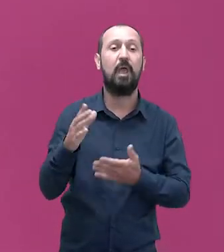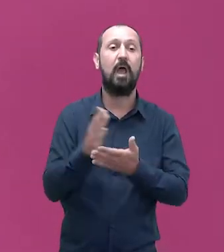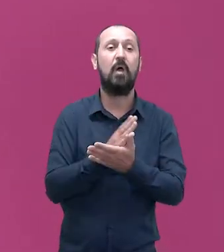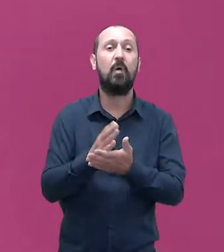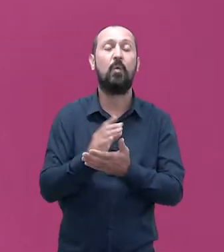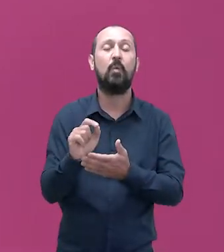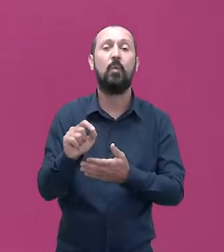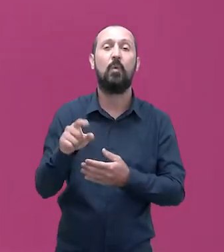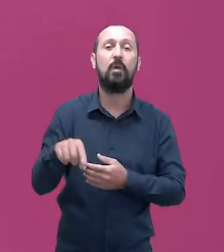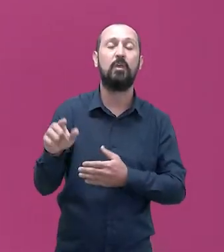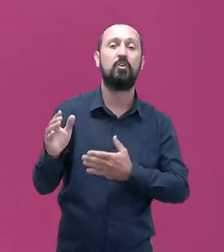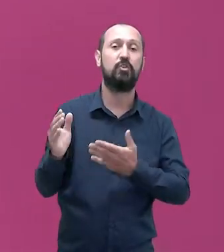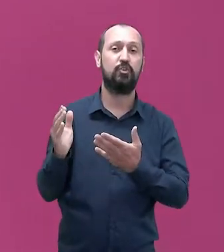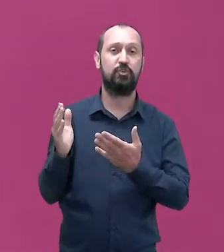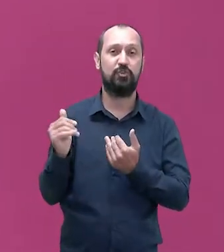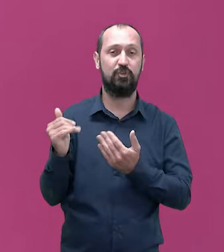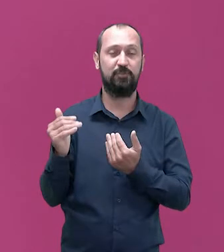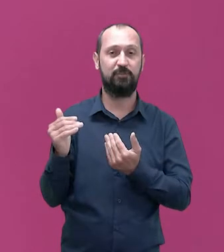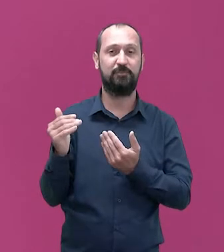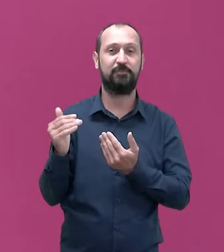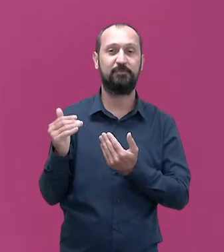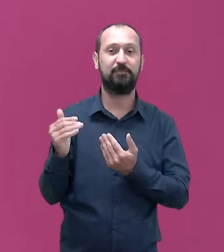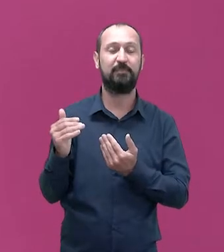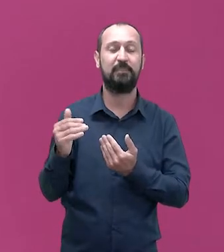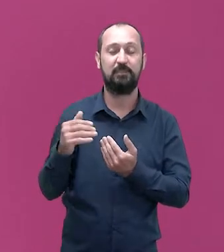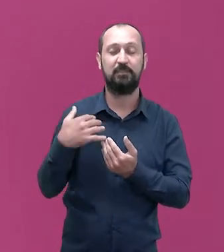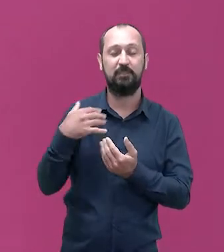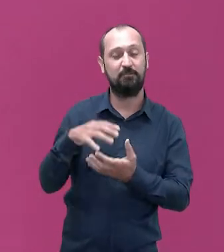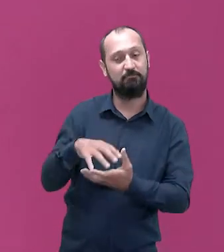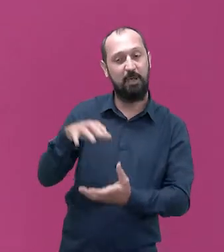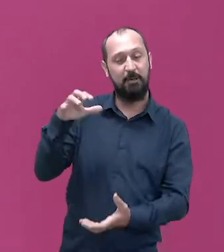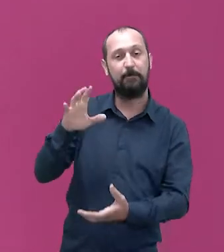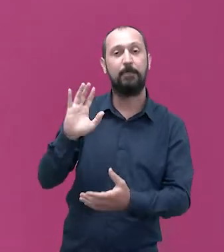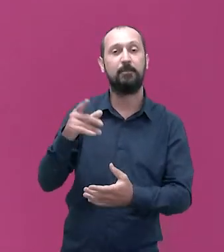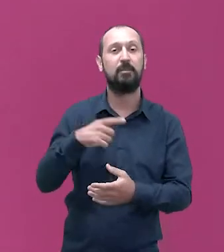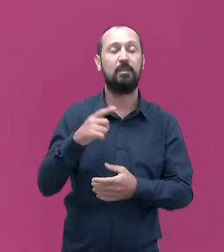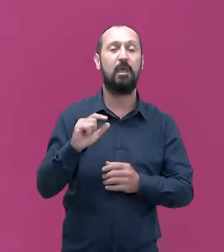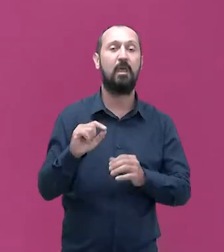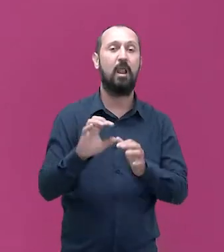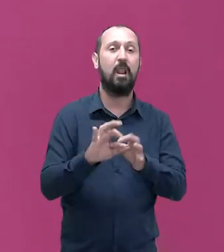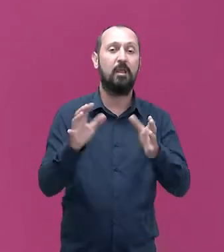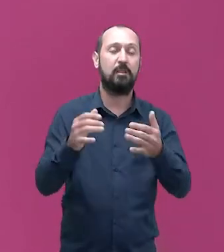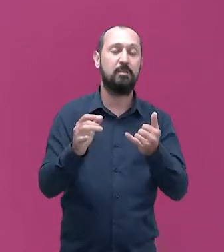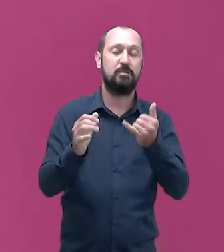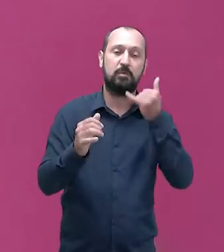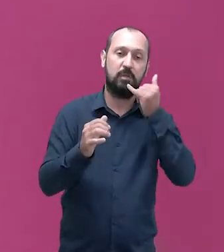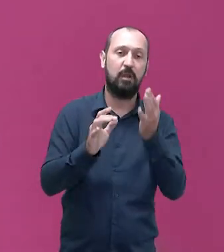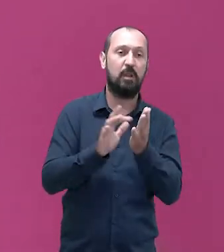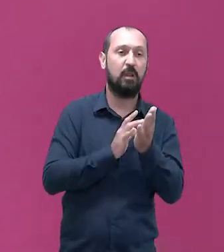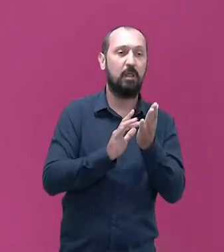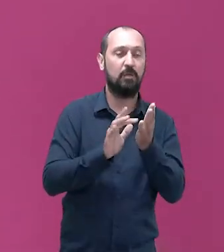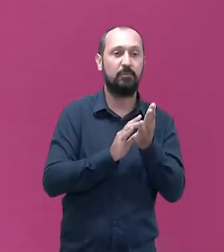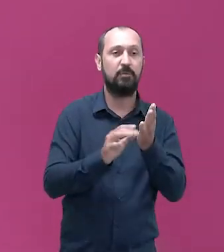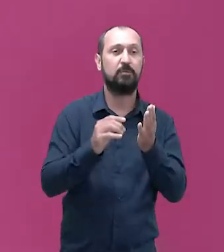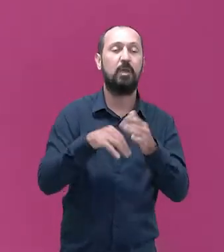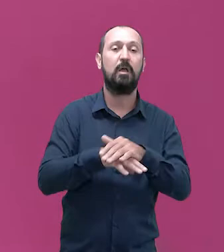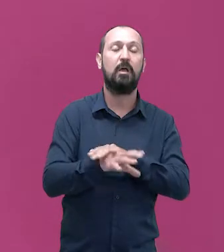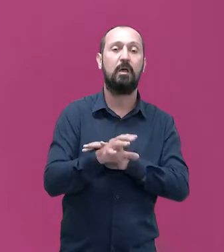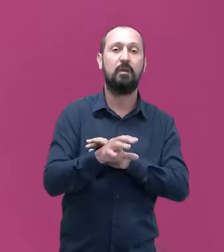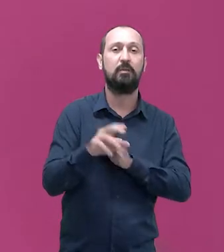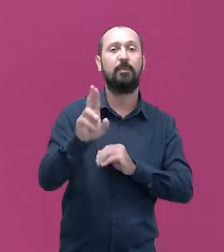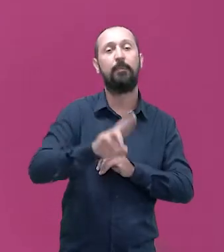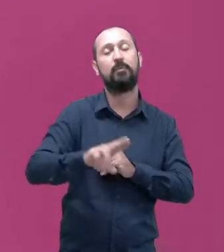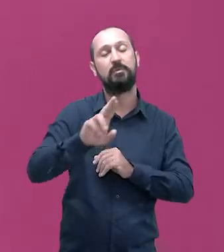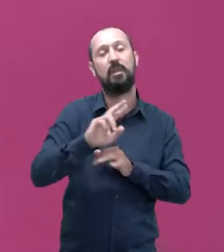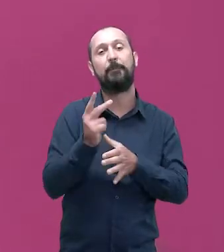São aquelas pessoas, aqueles jovens, né? Jovens maduros que eu falo, que já tem o seu celular que já é